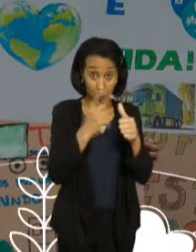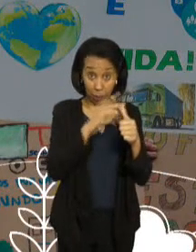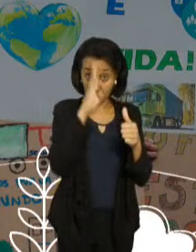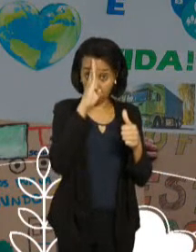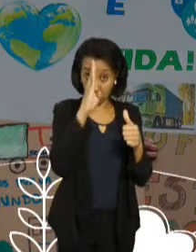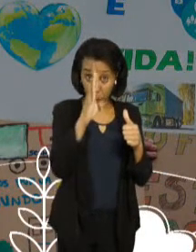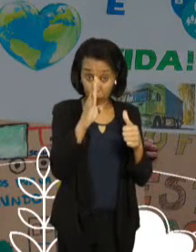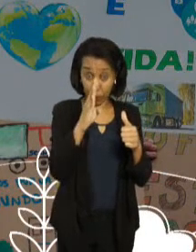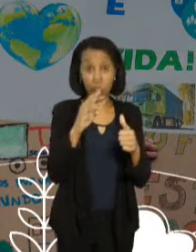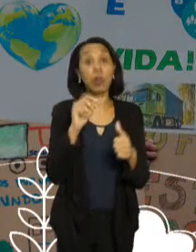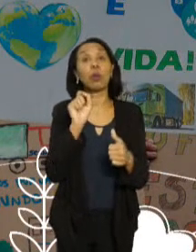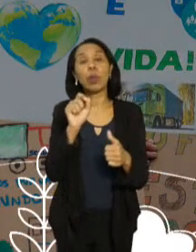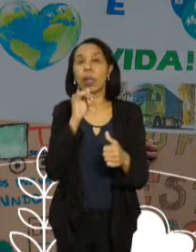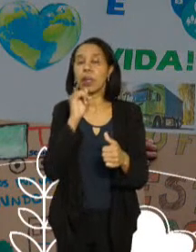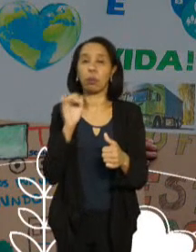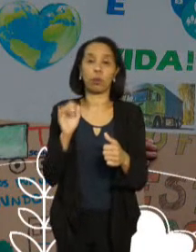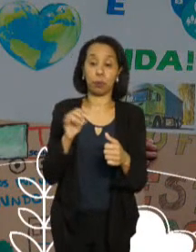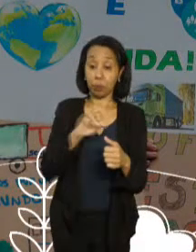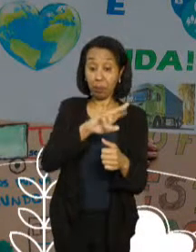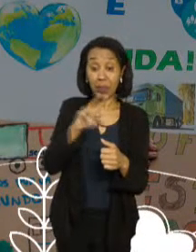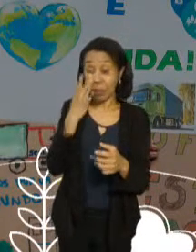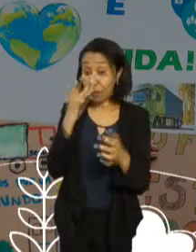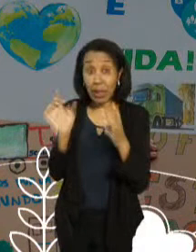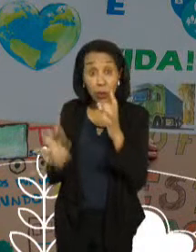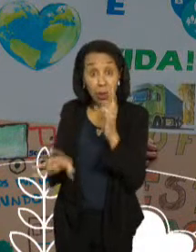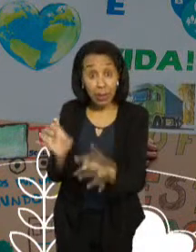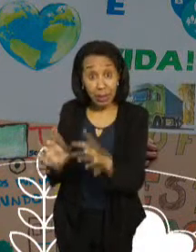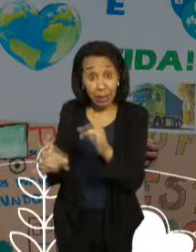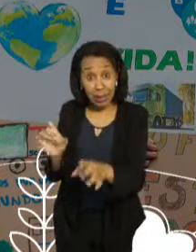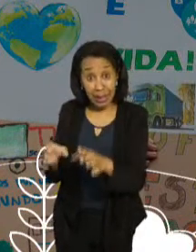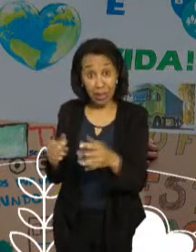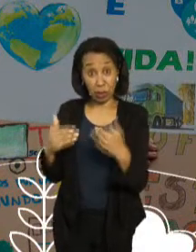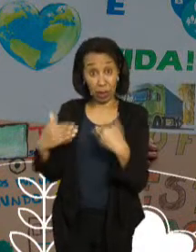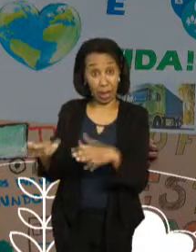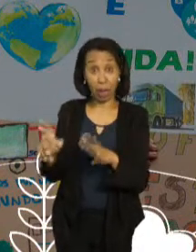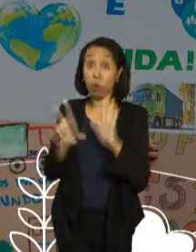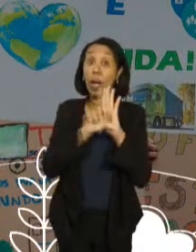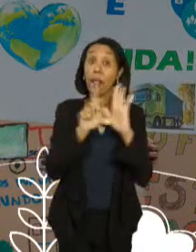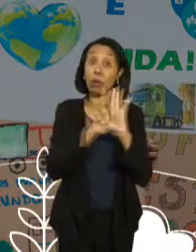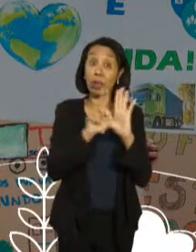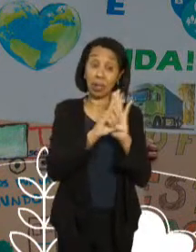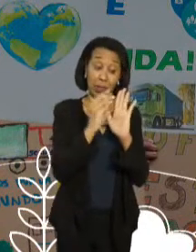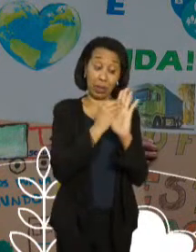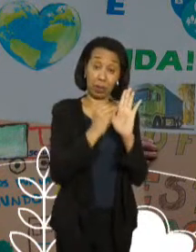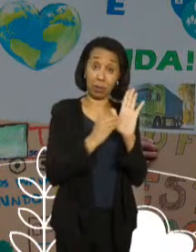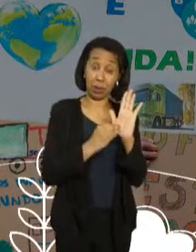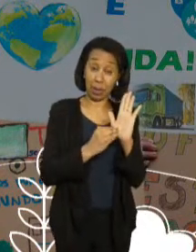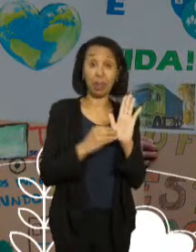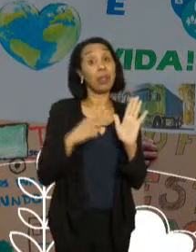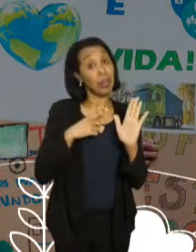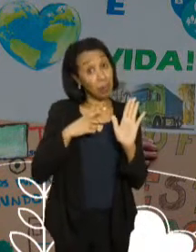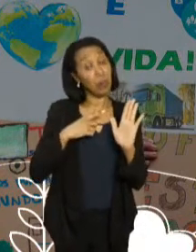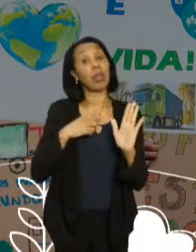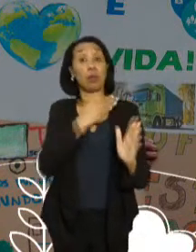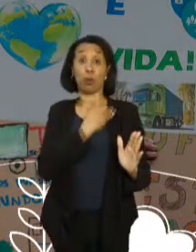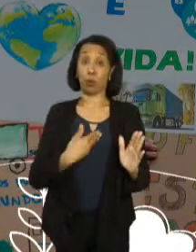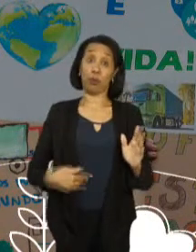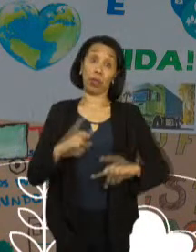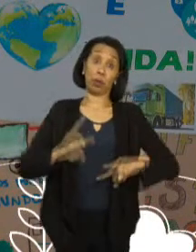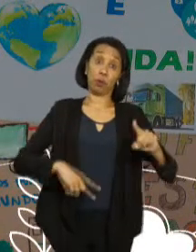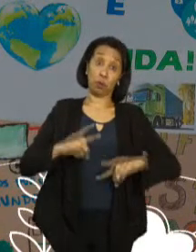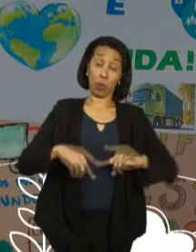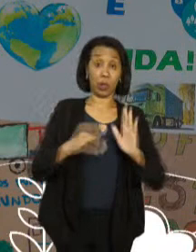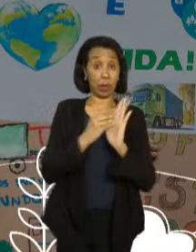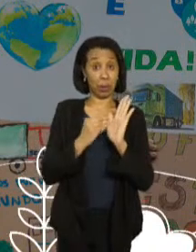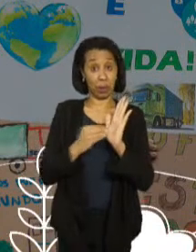aspecto, né? Não podemos deixar de lado aquilo que a nossa legislação prevê, portanto, a Política Nacional de Resíduos